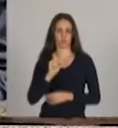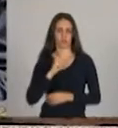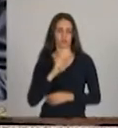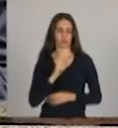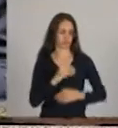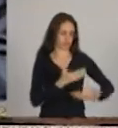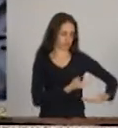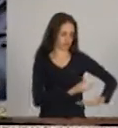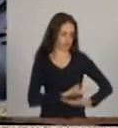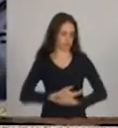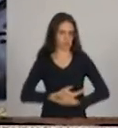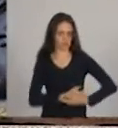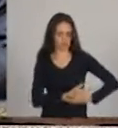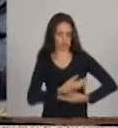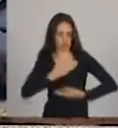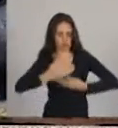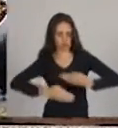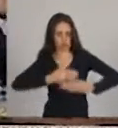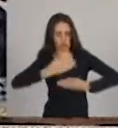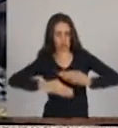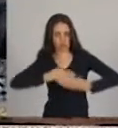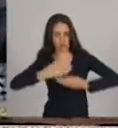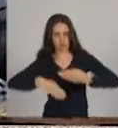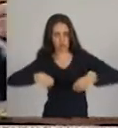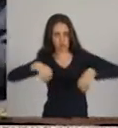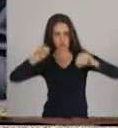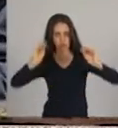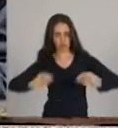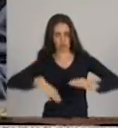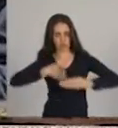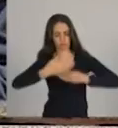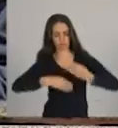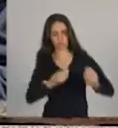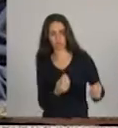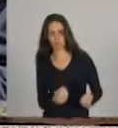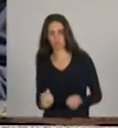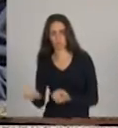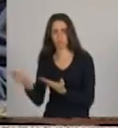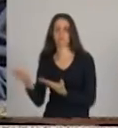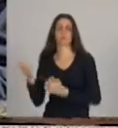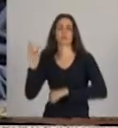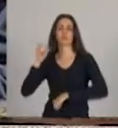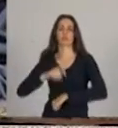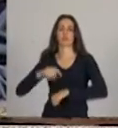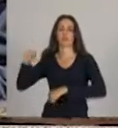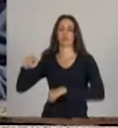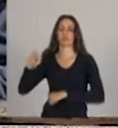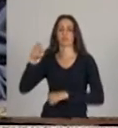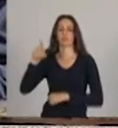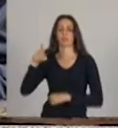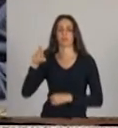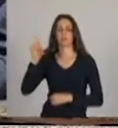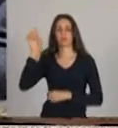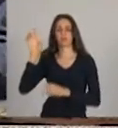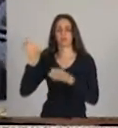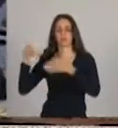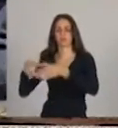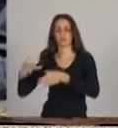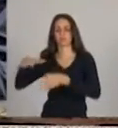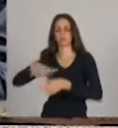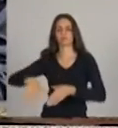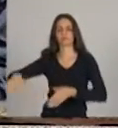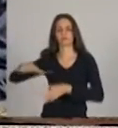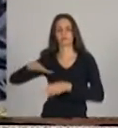mãe, era enrolado num lençol e era entregado na mesma hora no preventório. Depois disso,